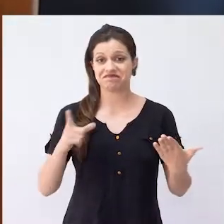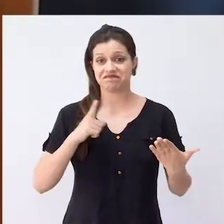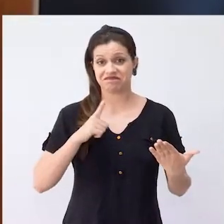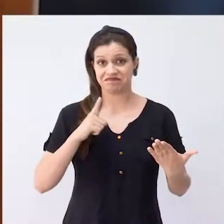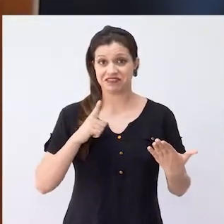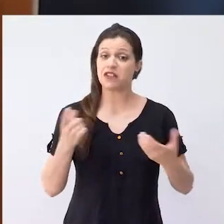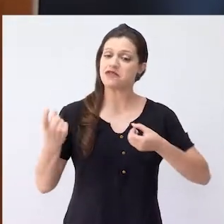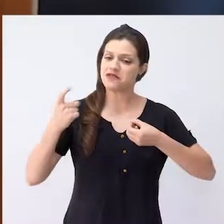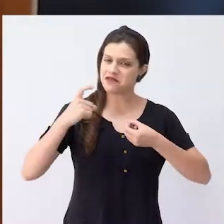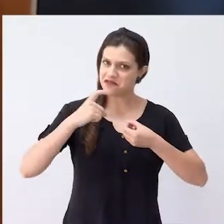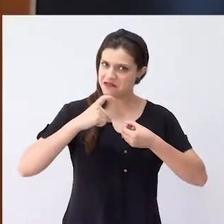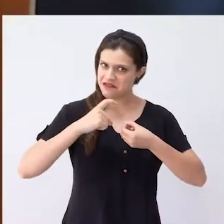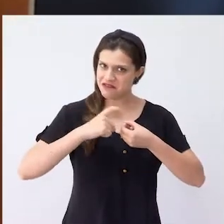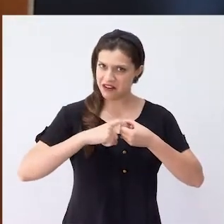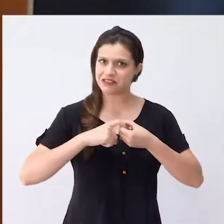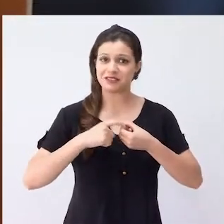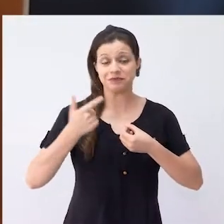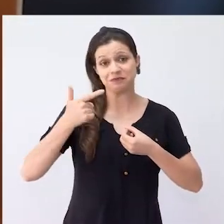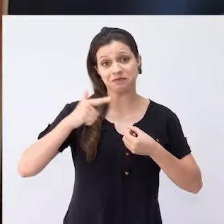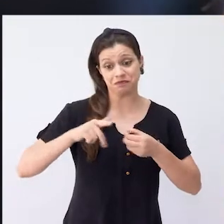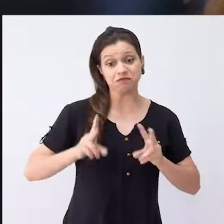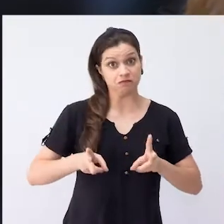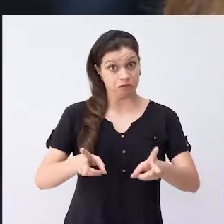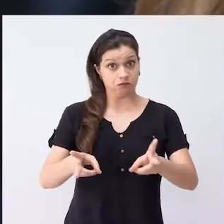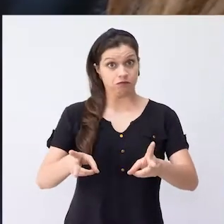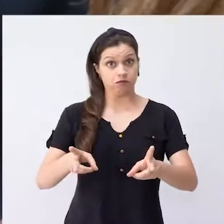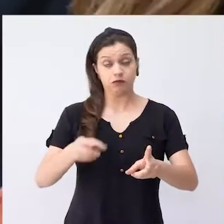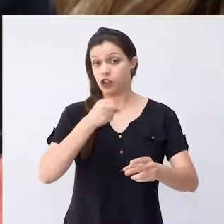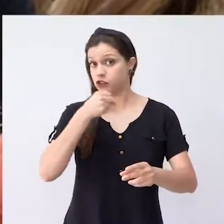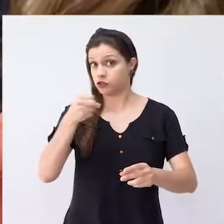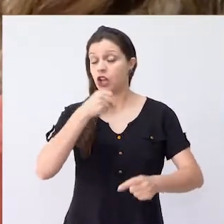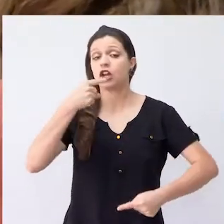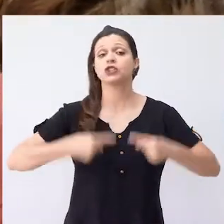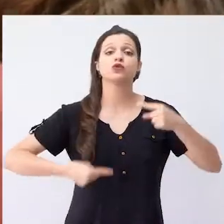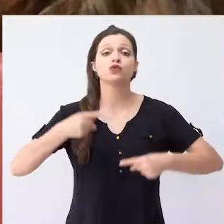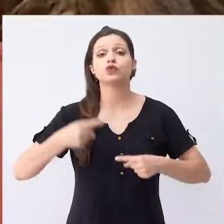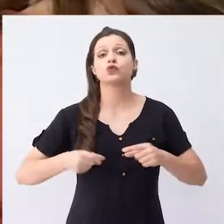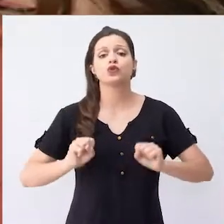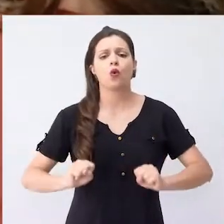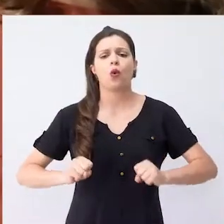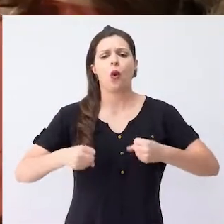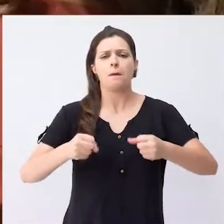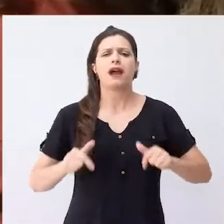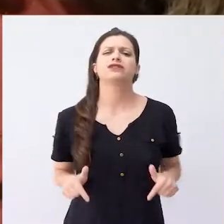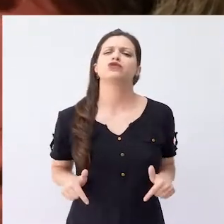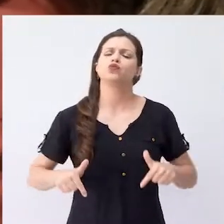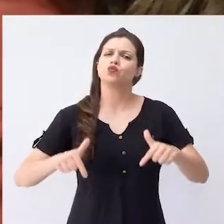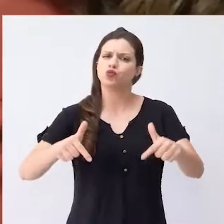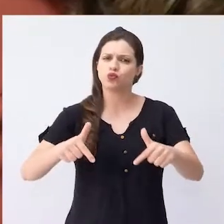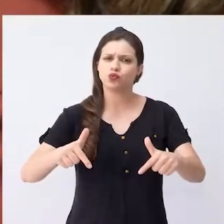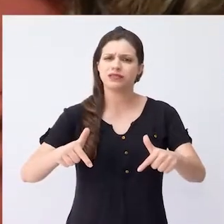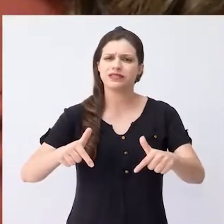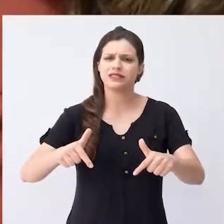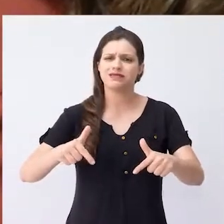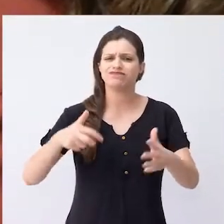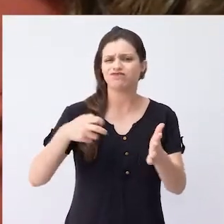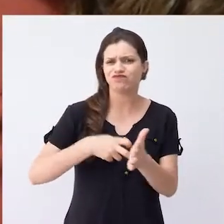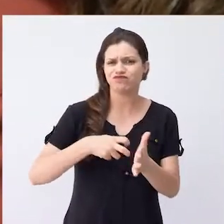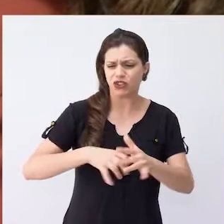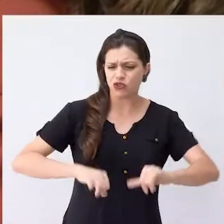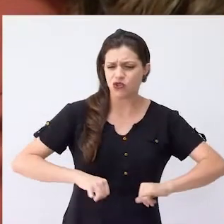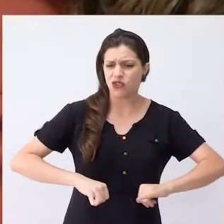Esse é o Ponto de Vista e a gente acaba de voltar para o nosso segundo bloco. Hoje a gente está discutindo o combate à exploração do trabalho